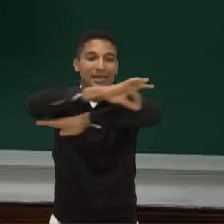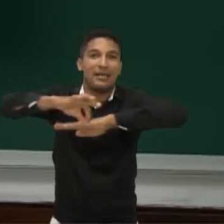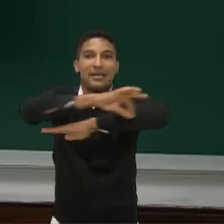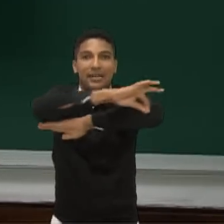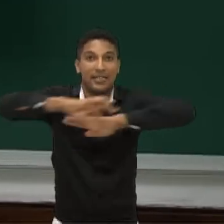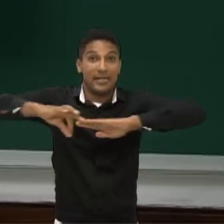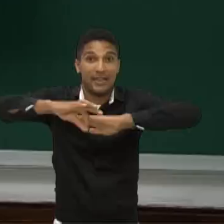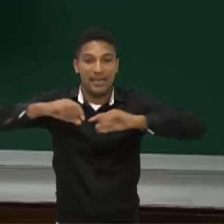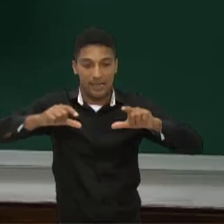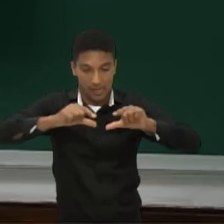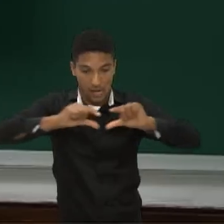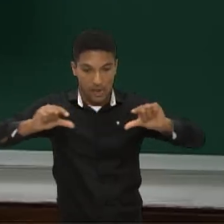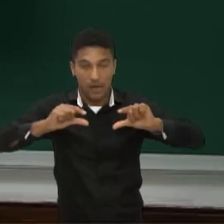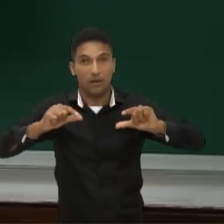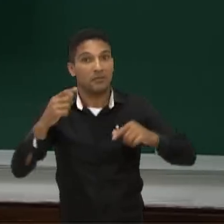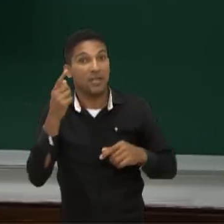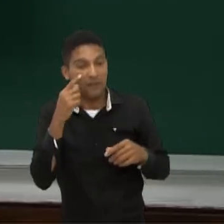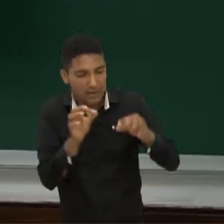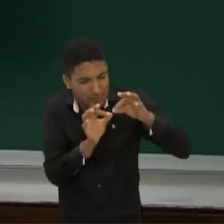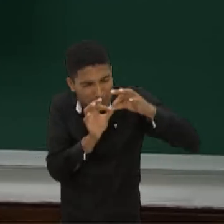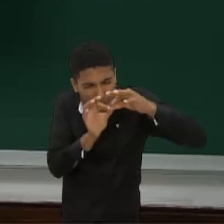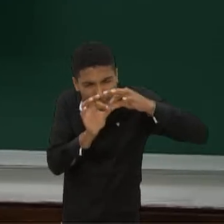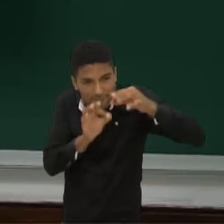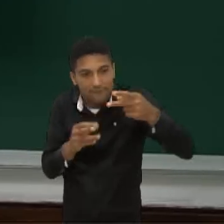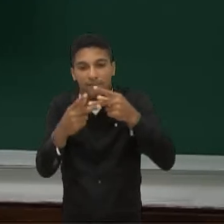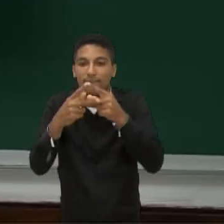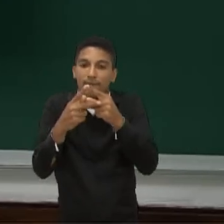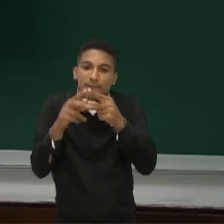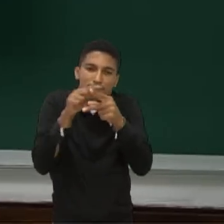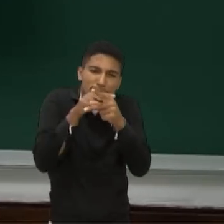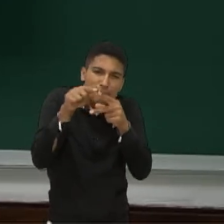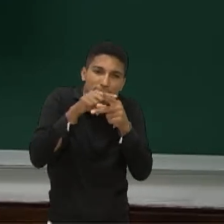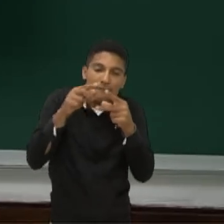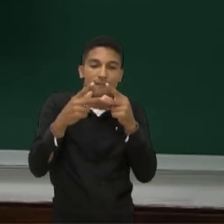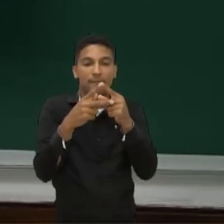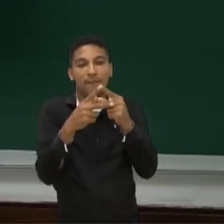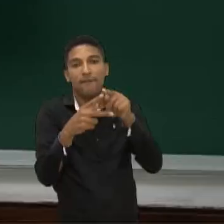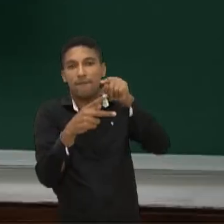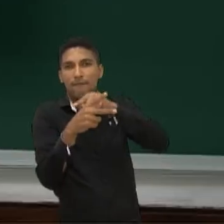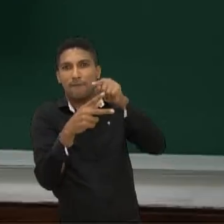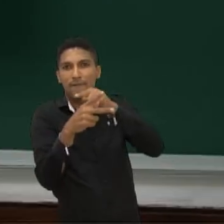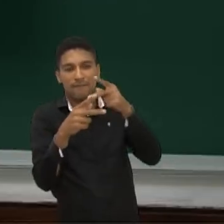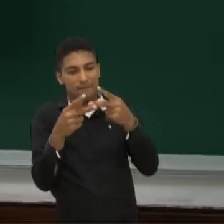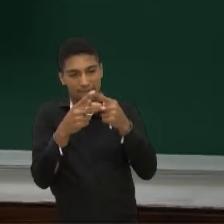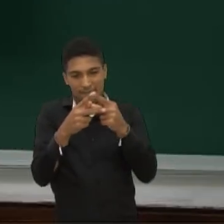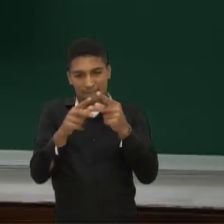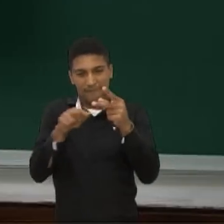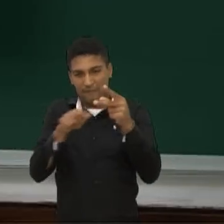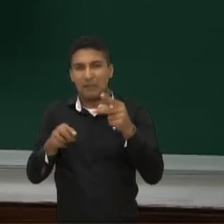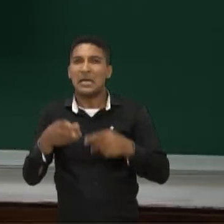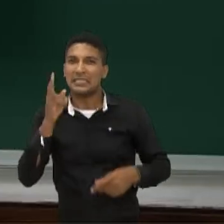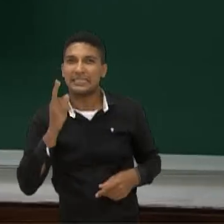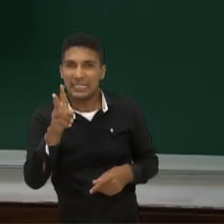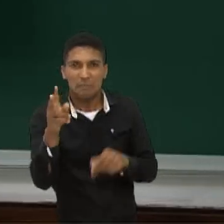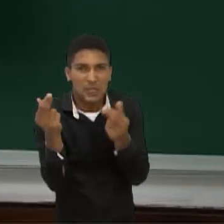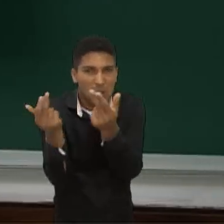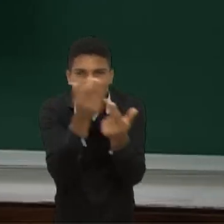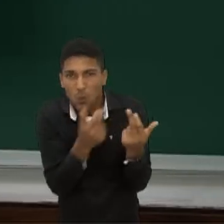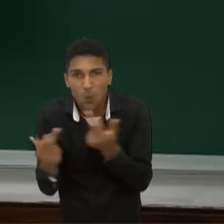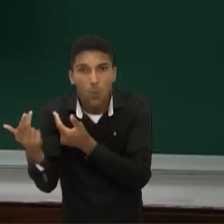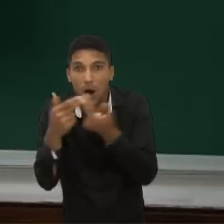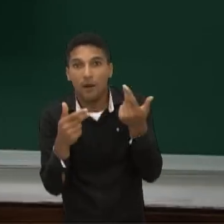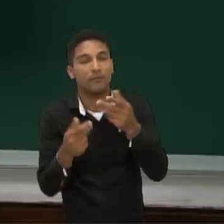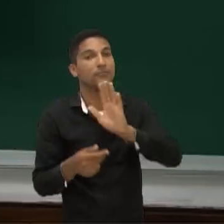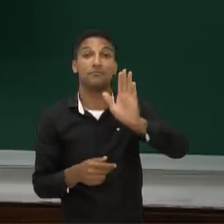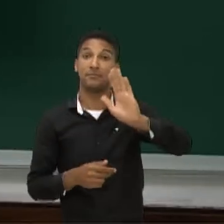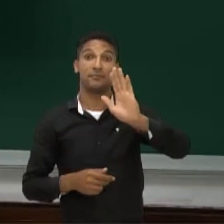para medir, para ver se ficou todos os ladinhos, quanto que mede cada ladinho. Então, percebam que não é sempre que eles têm, né, que nem está sendo afirmado